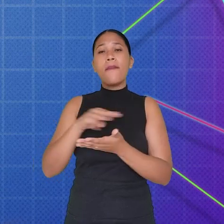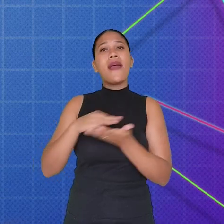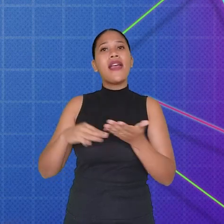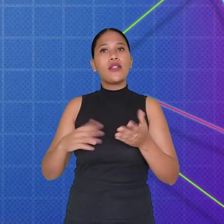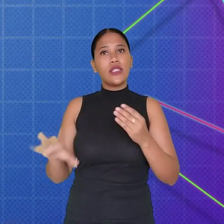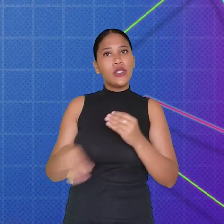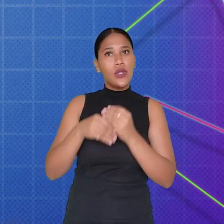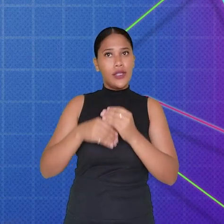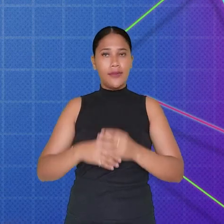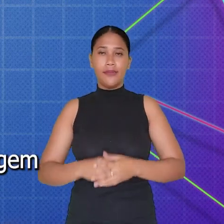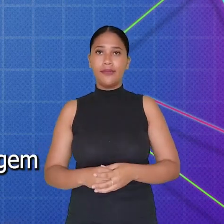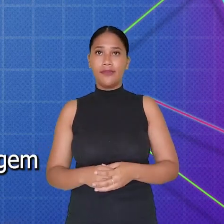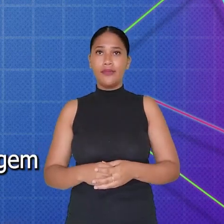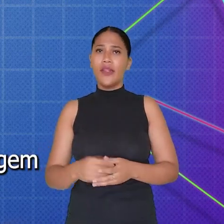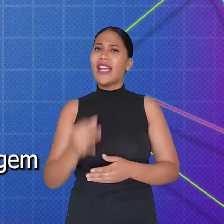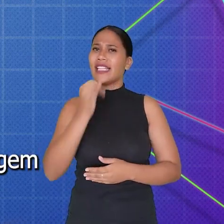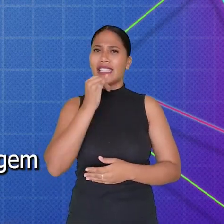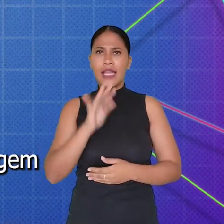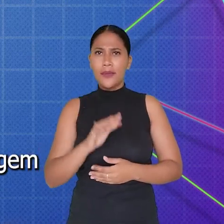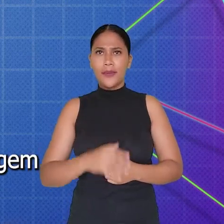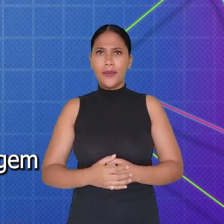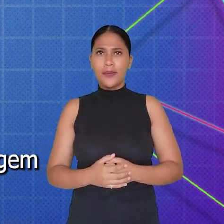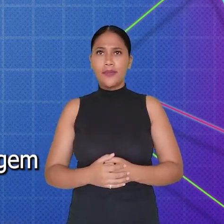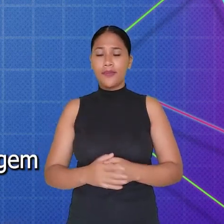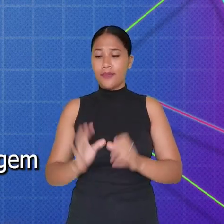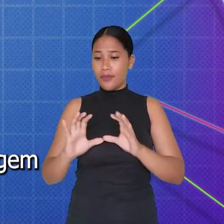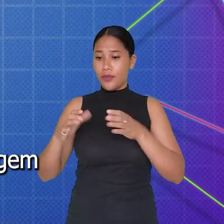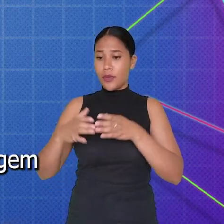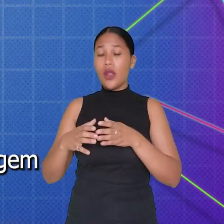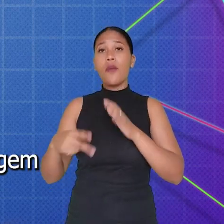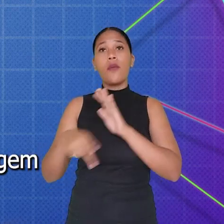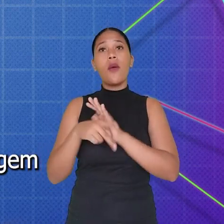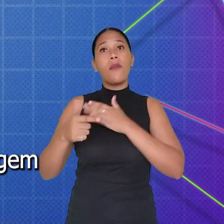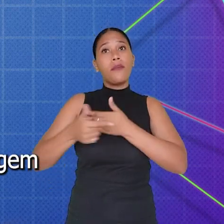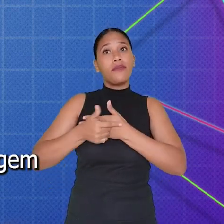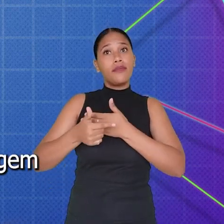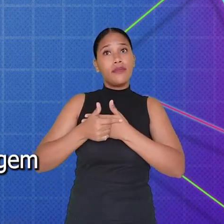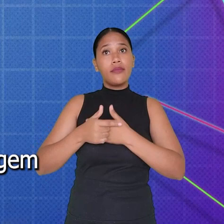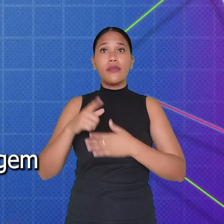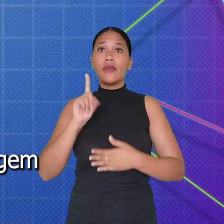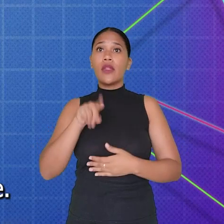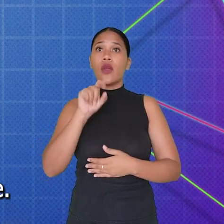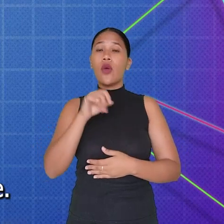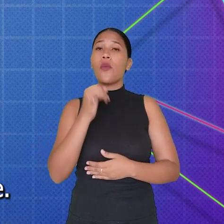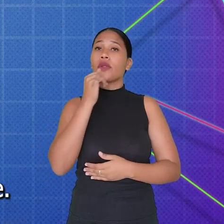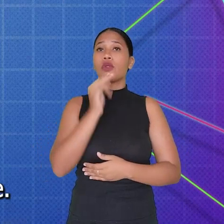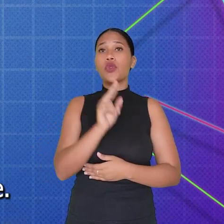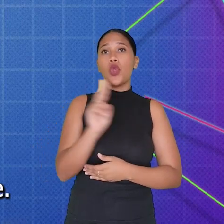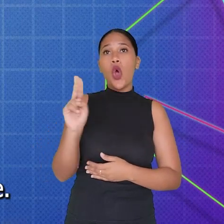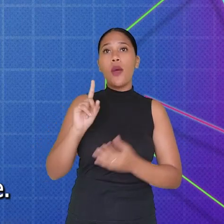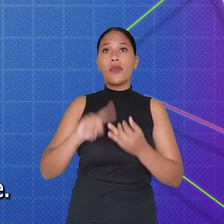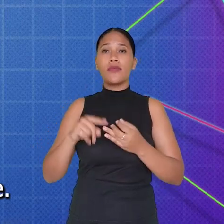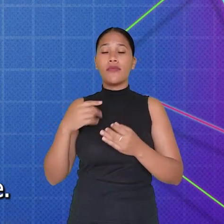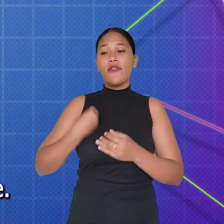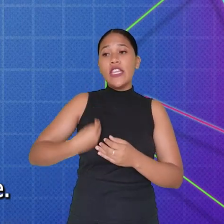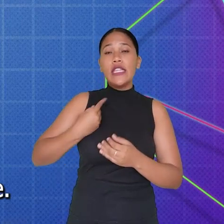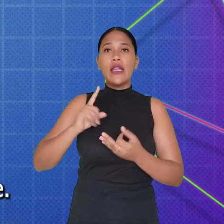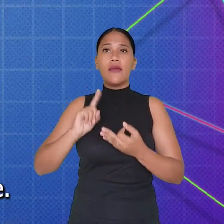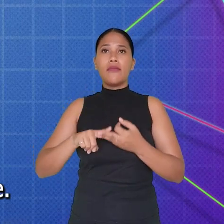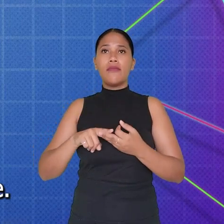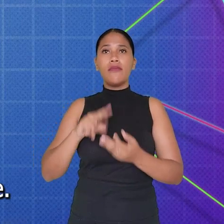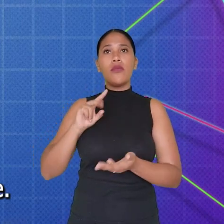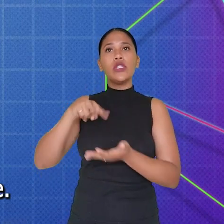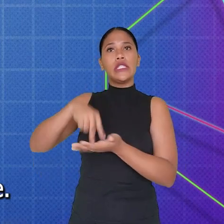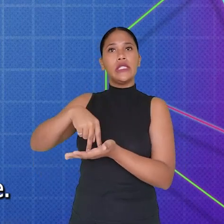métodos adicionais. Vamos a um exemplo. Uma classe personagem pode ser criada com atributos como nome, pontos de vida e